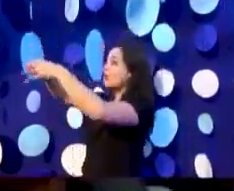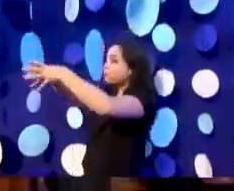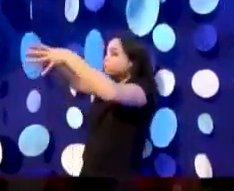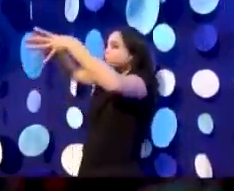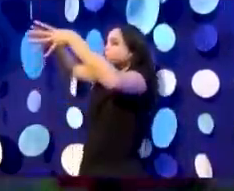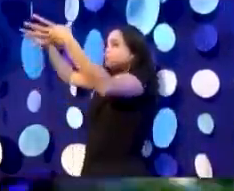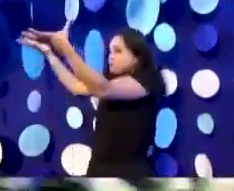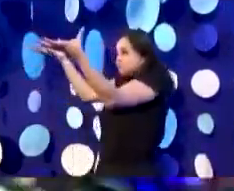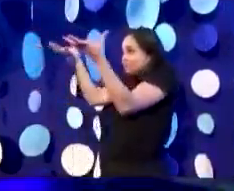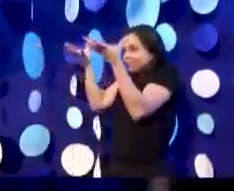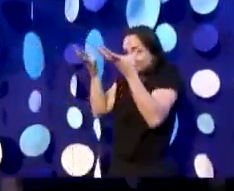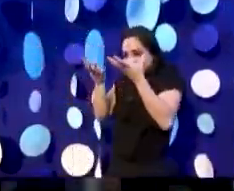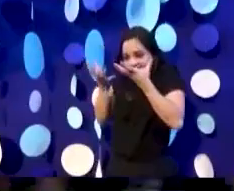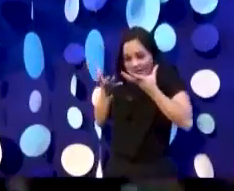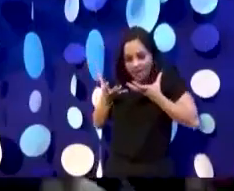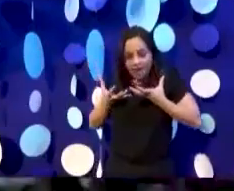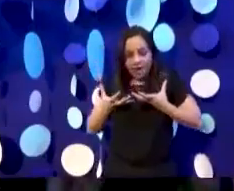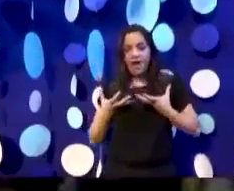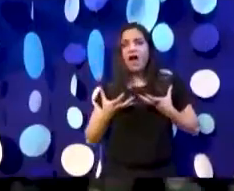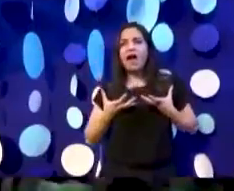é bem melhor. Pois